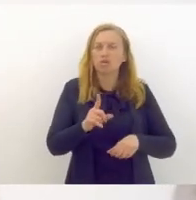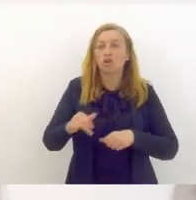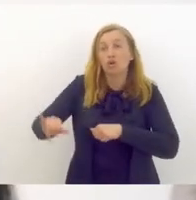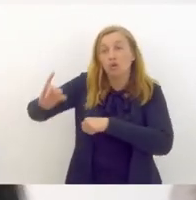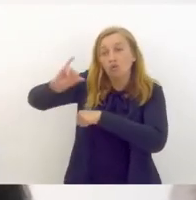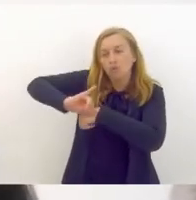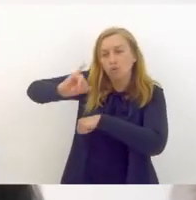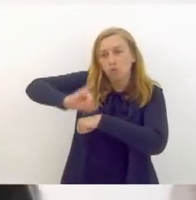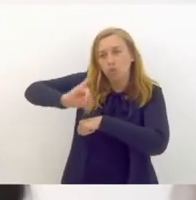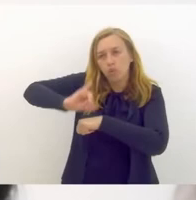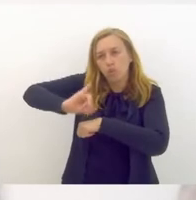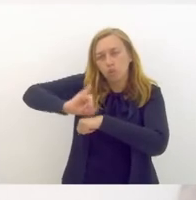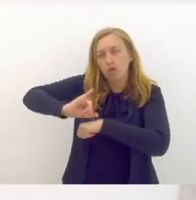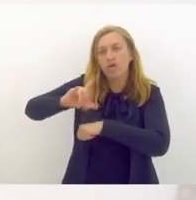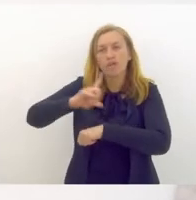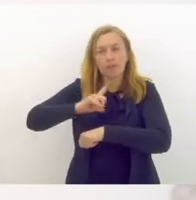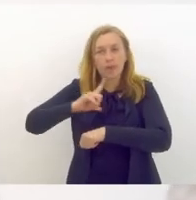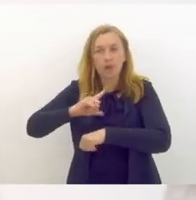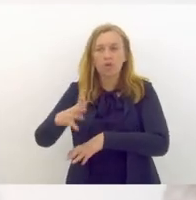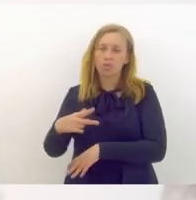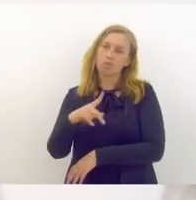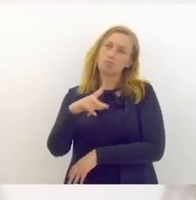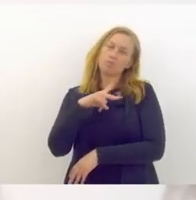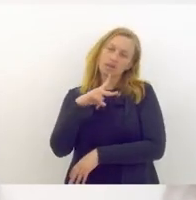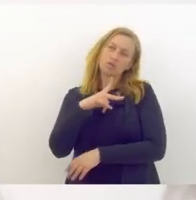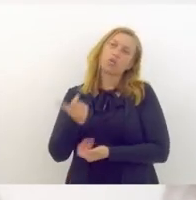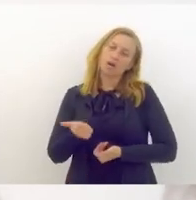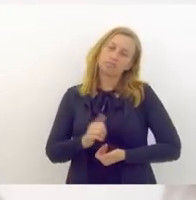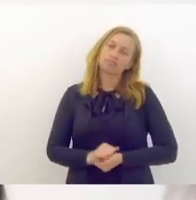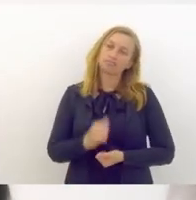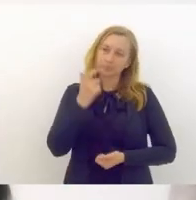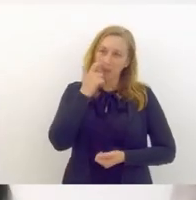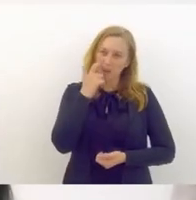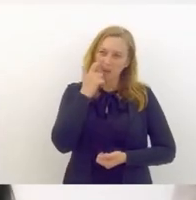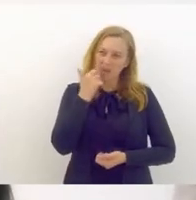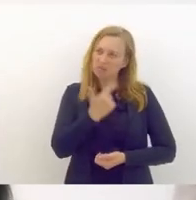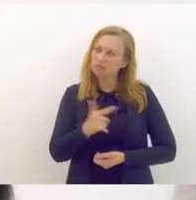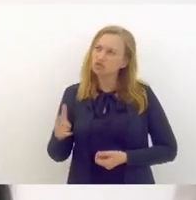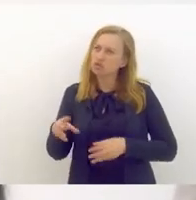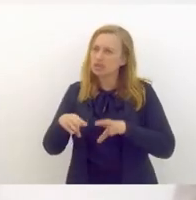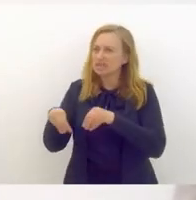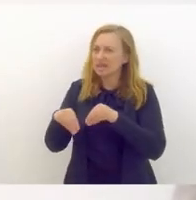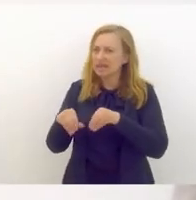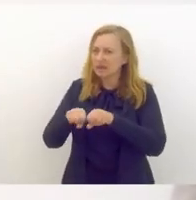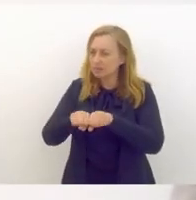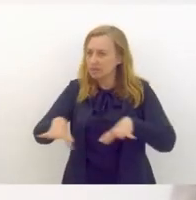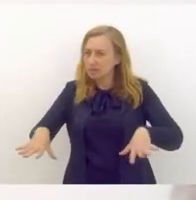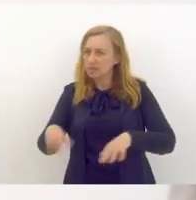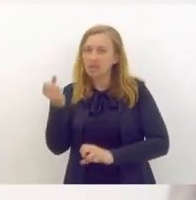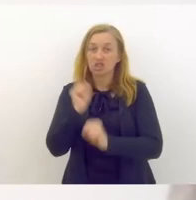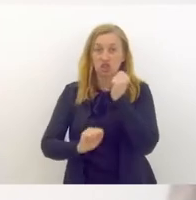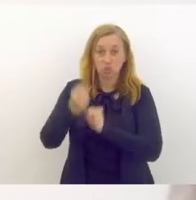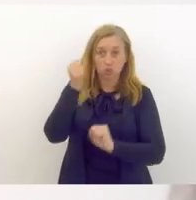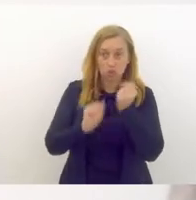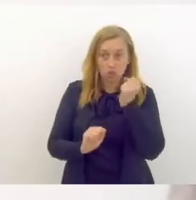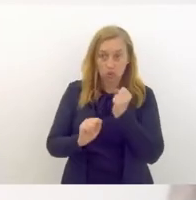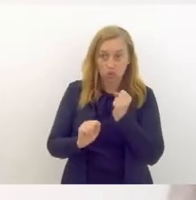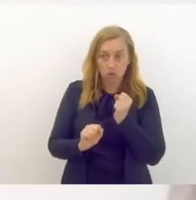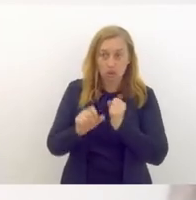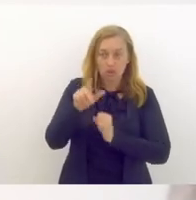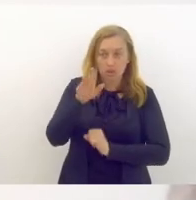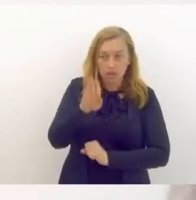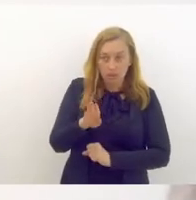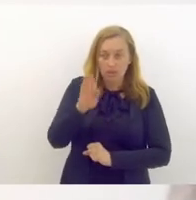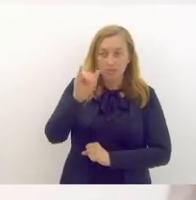uma particularidade. Não tinha terra para expandir as indústrias. O bispo Dom